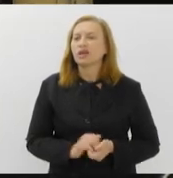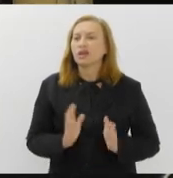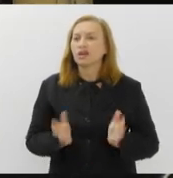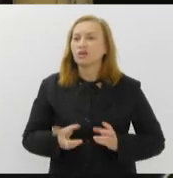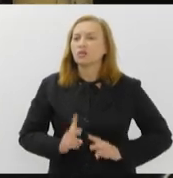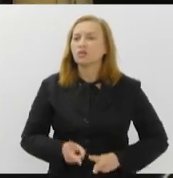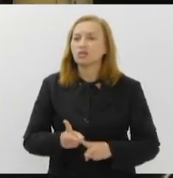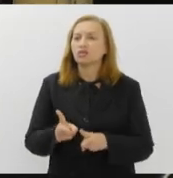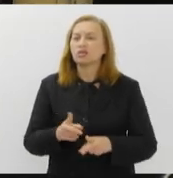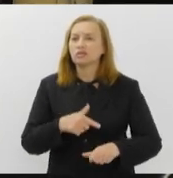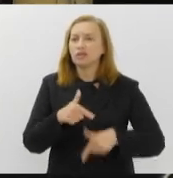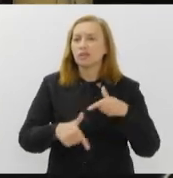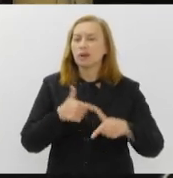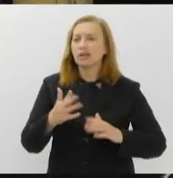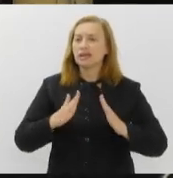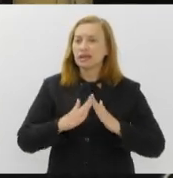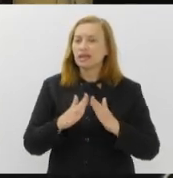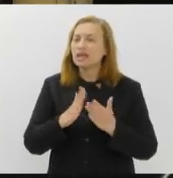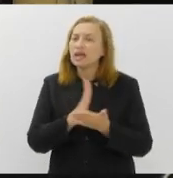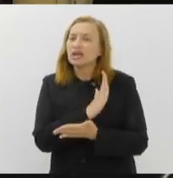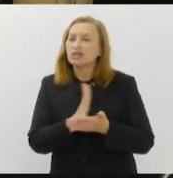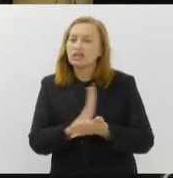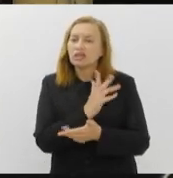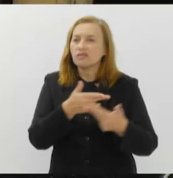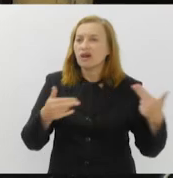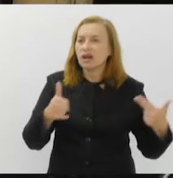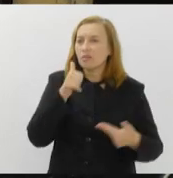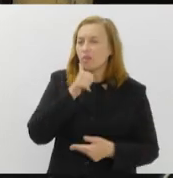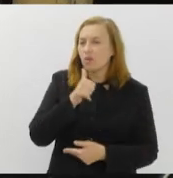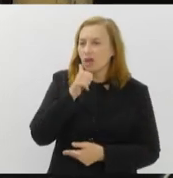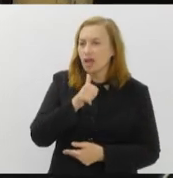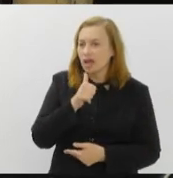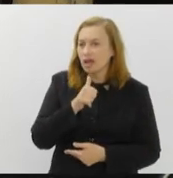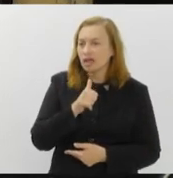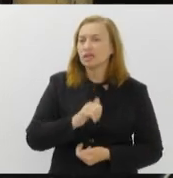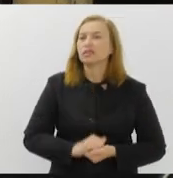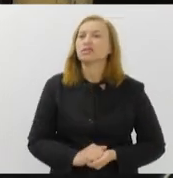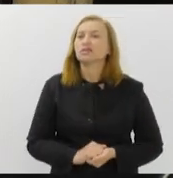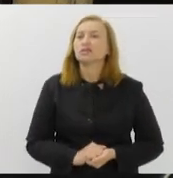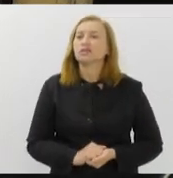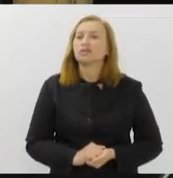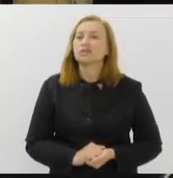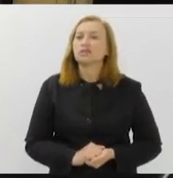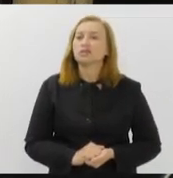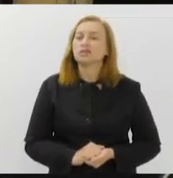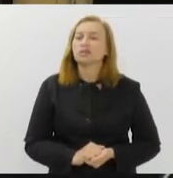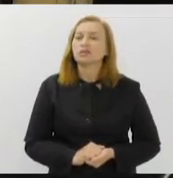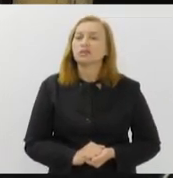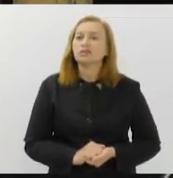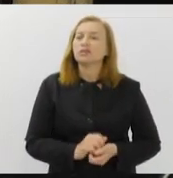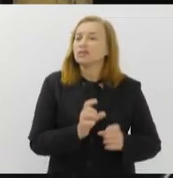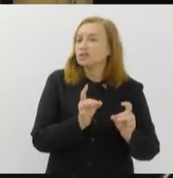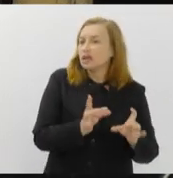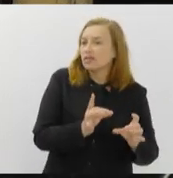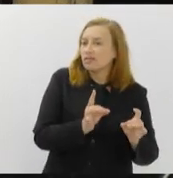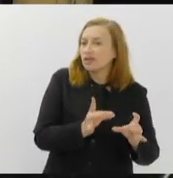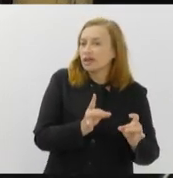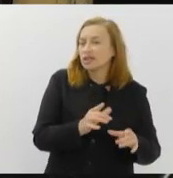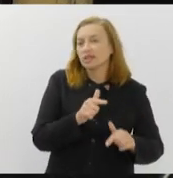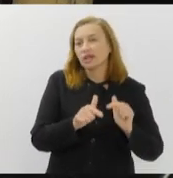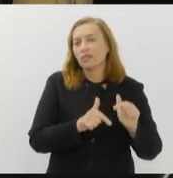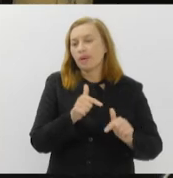trabalho doméstico, porque muitas mulheres estão presentes no beneficiamento, na comercialização.